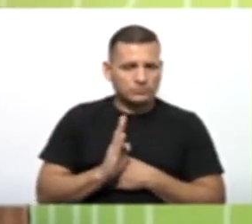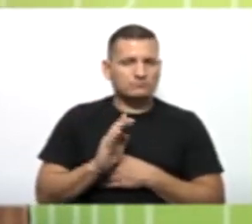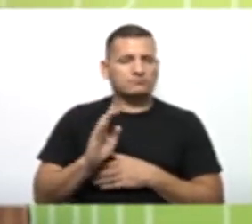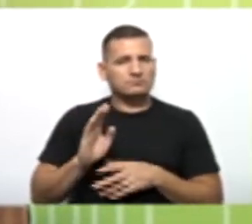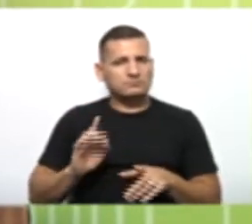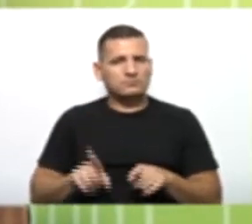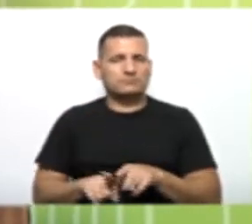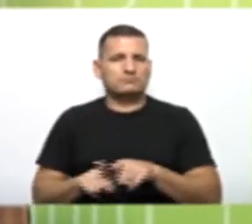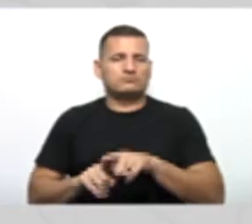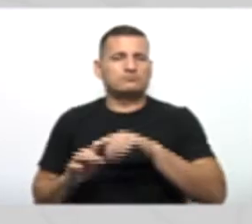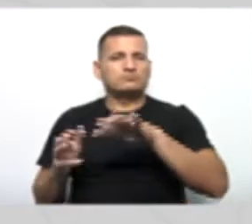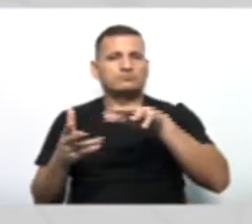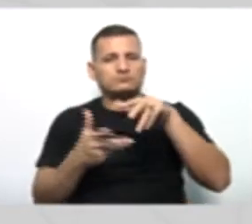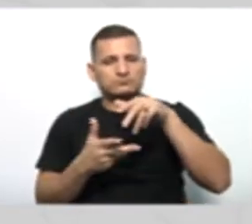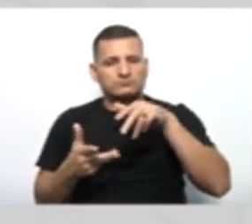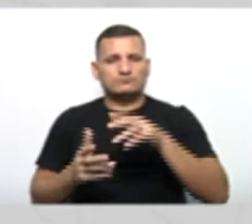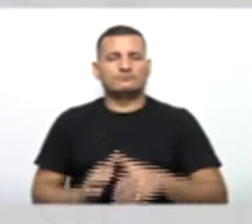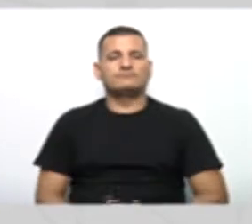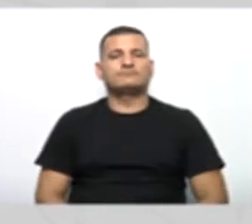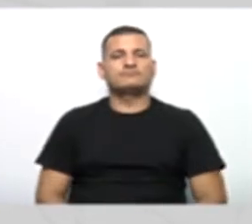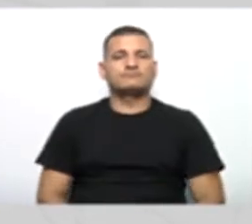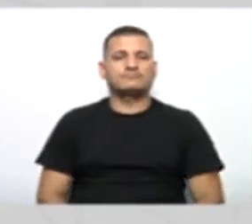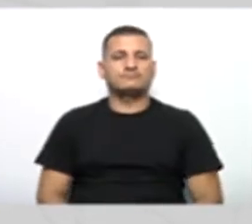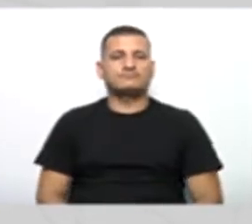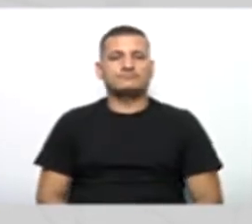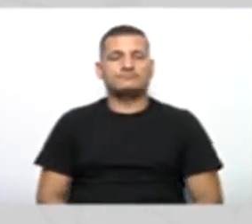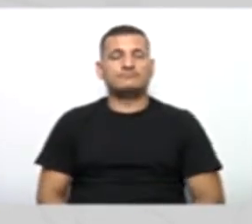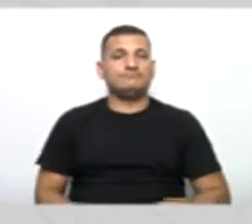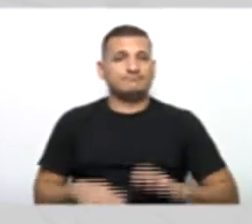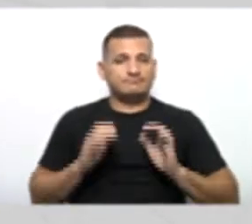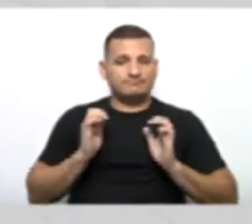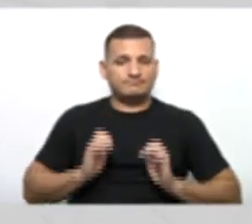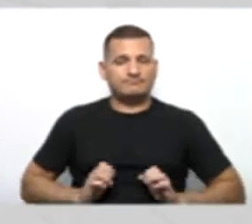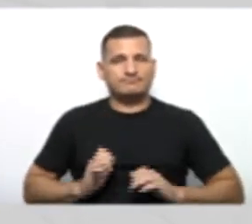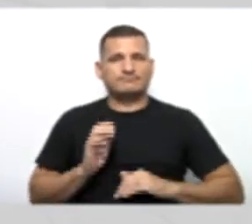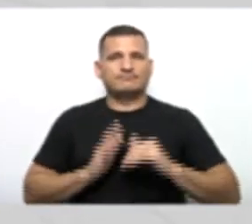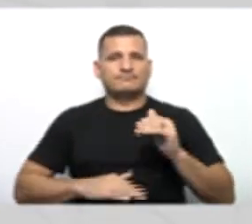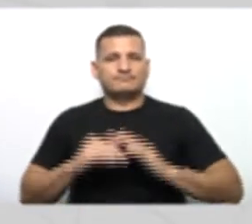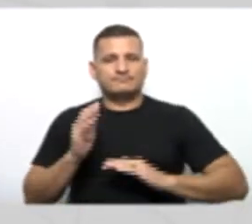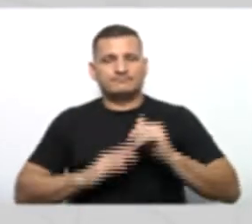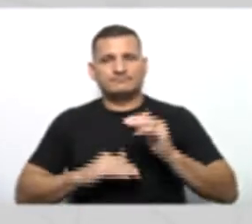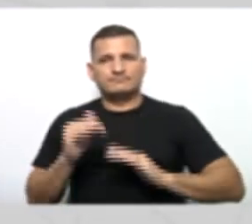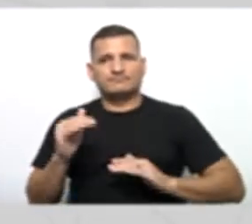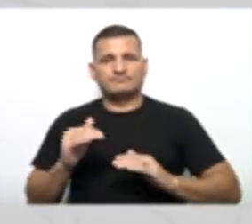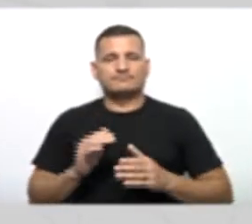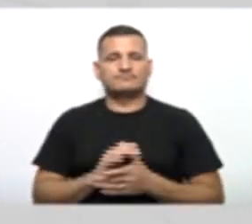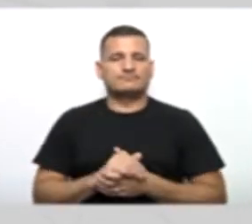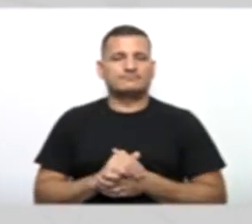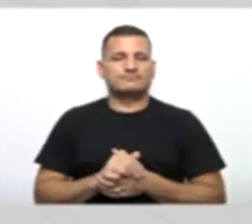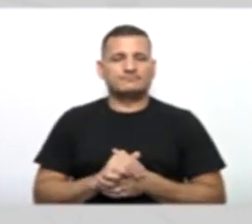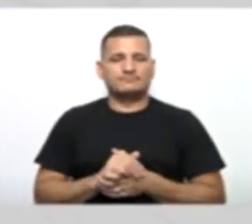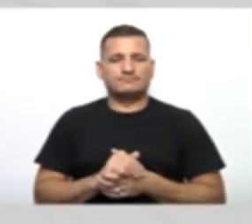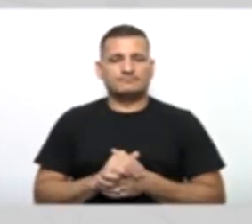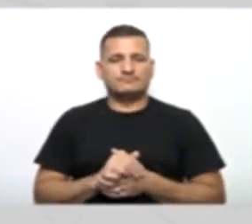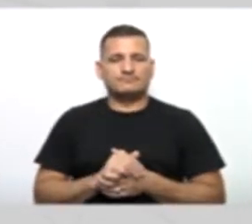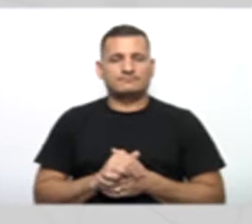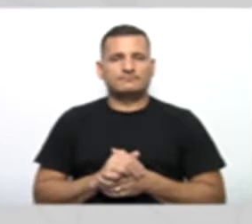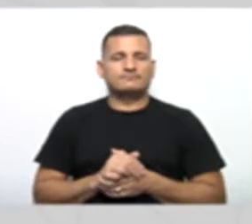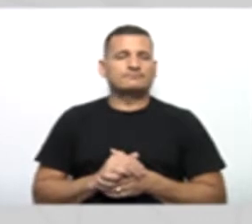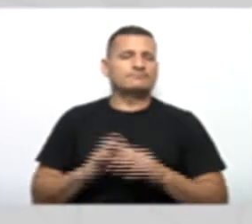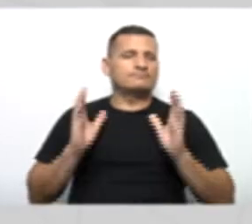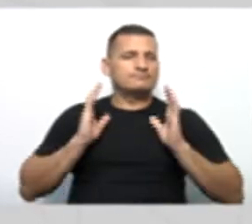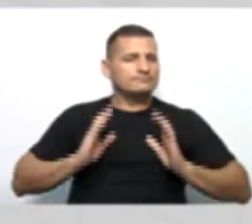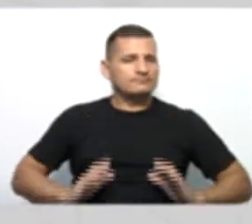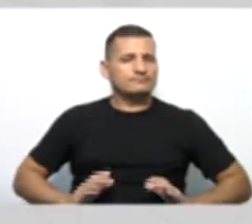mundo também e aqui nós vamos falar sobre ética profissional sobre a ética da profissão sobre a